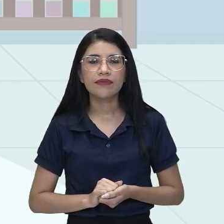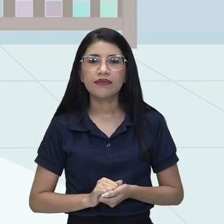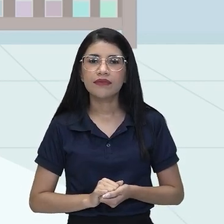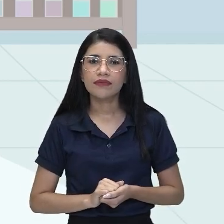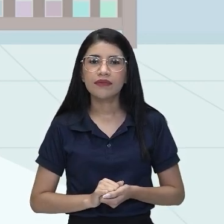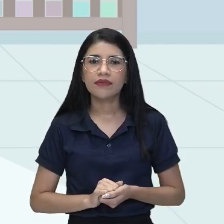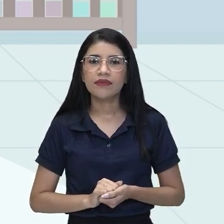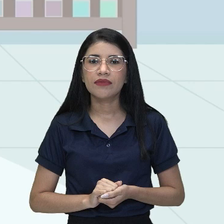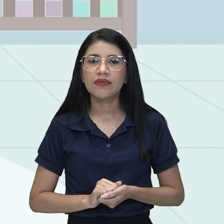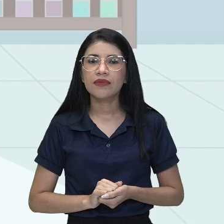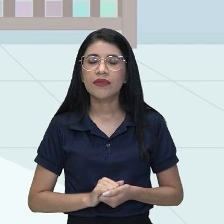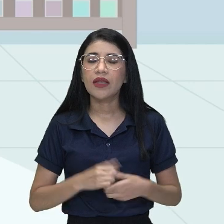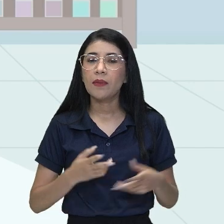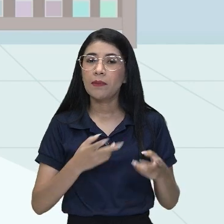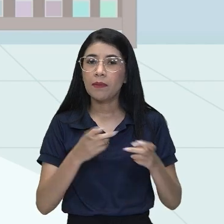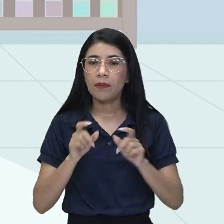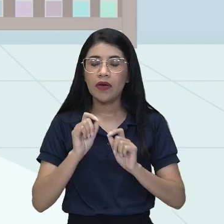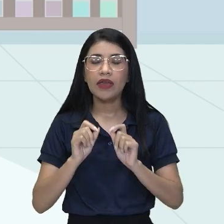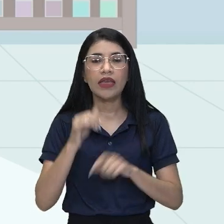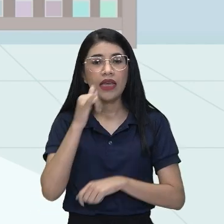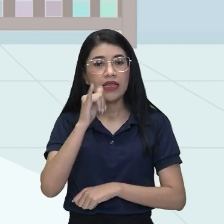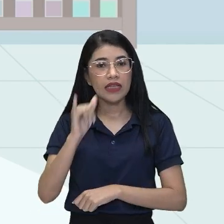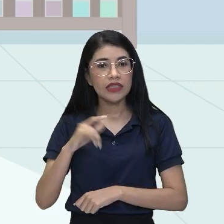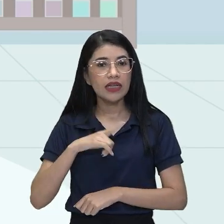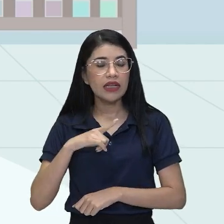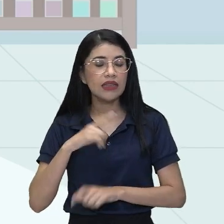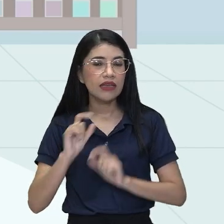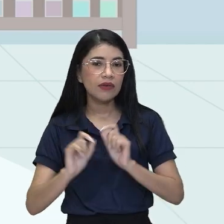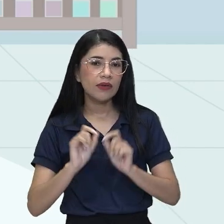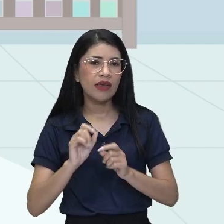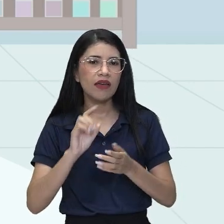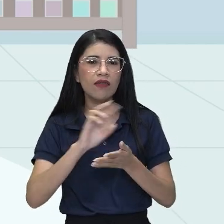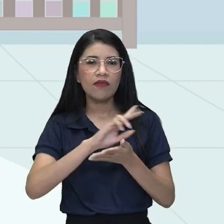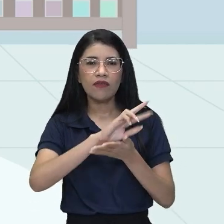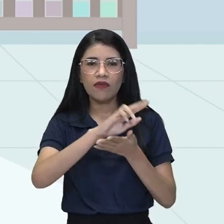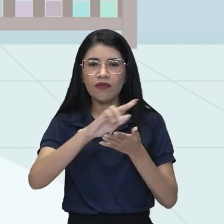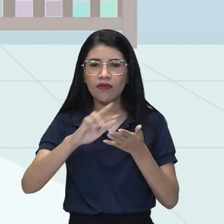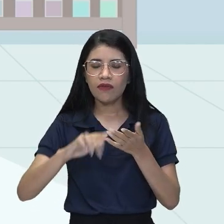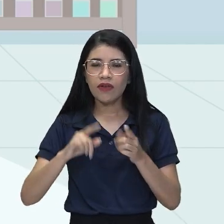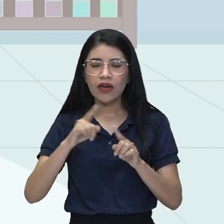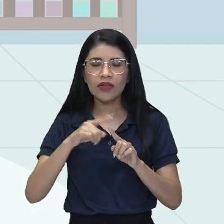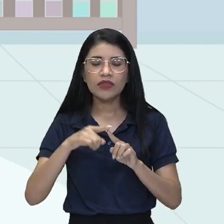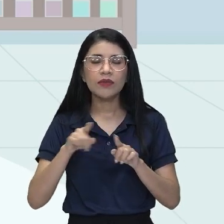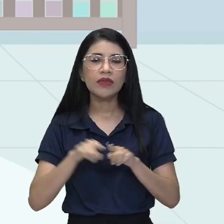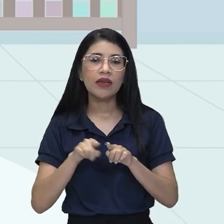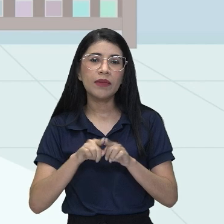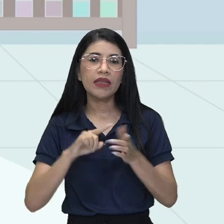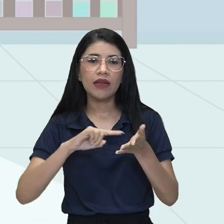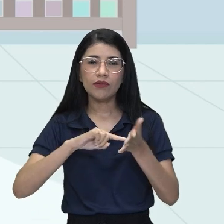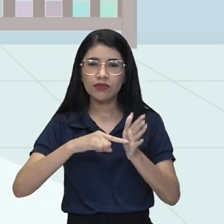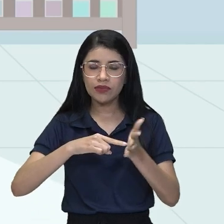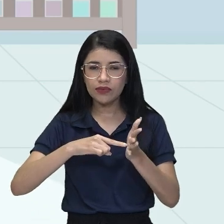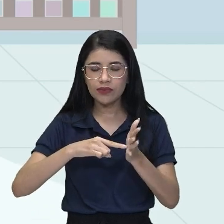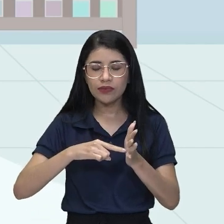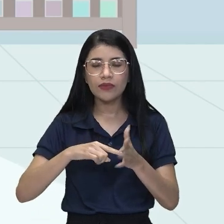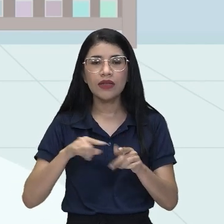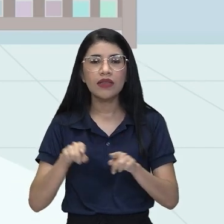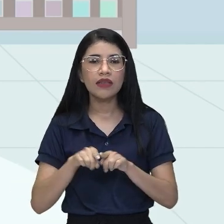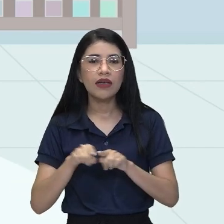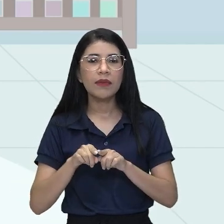perceber que a energia, ela tem muitas modalidades. Eu tenho a energia mecânica, eu